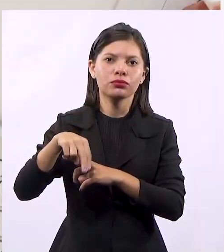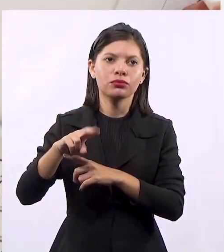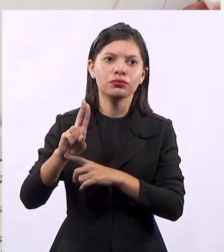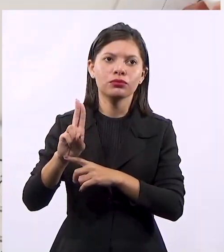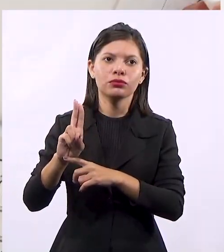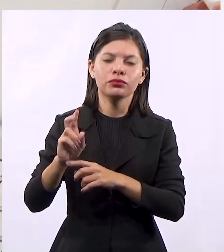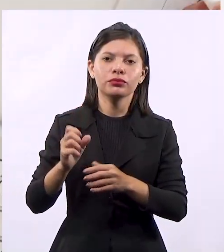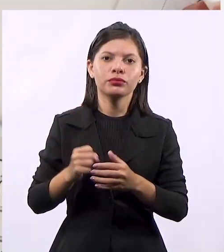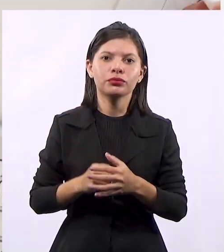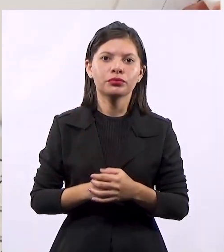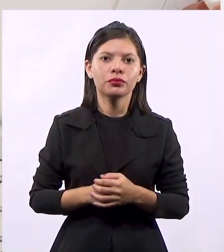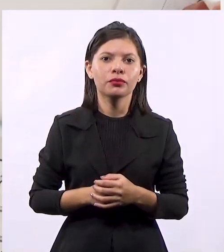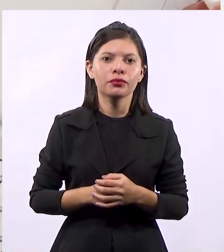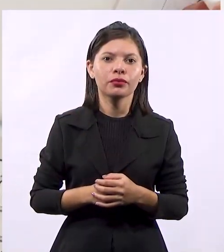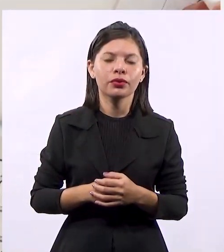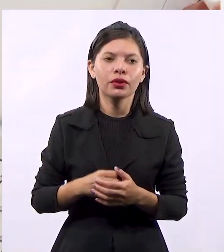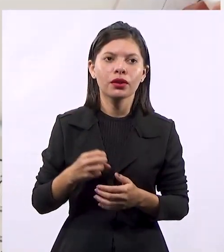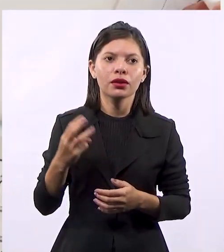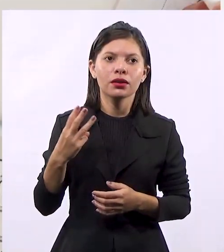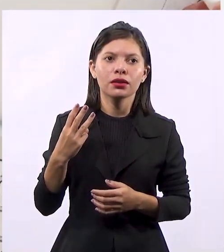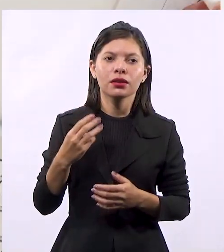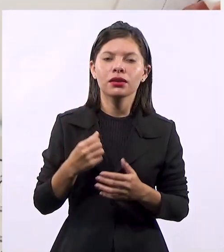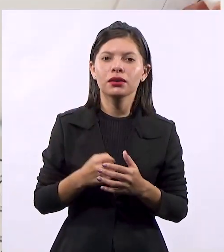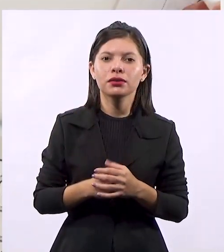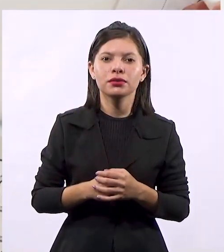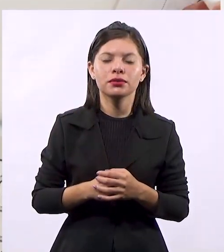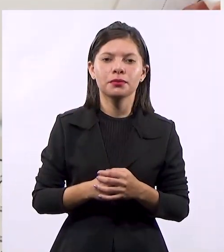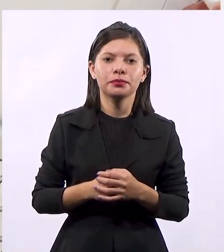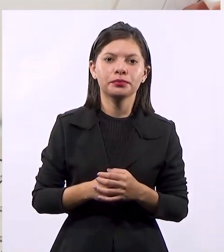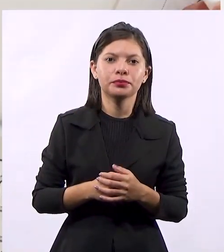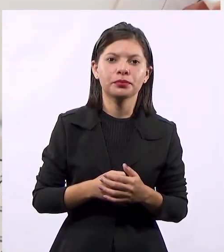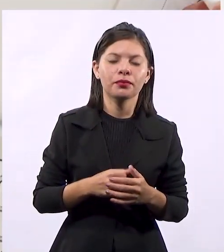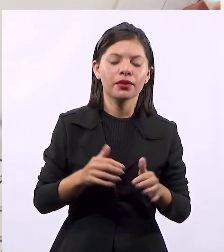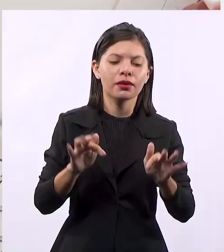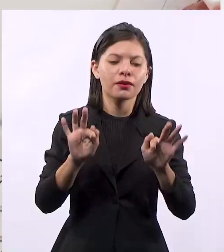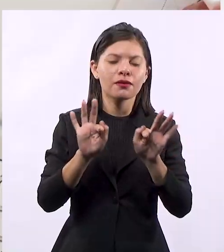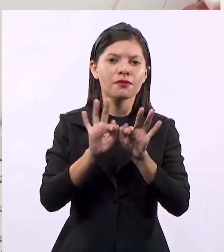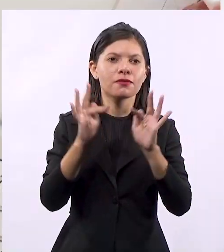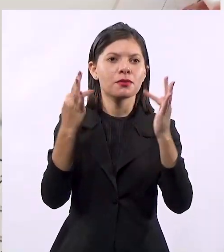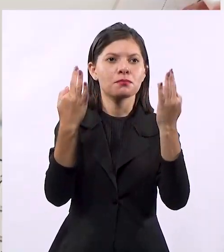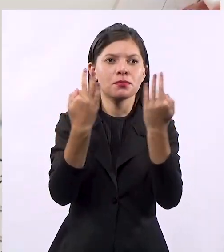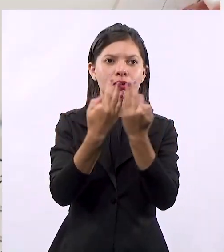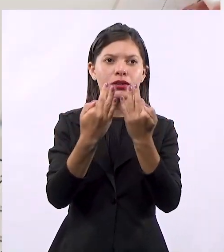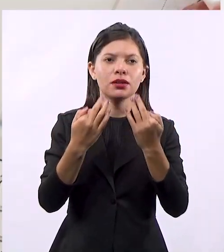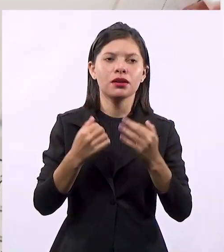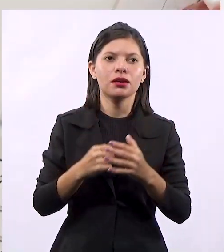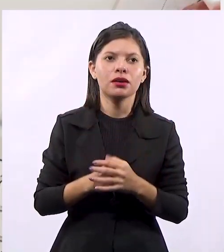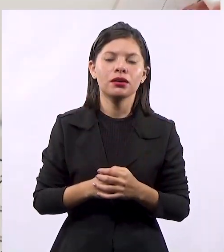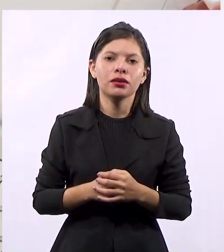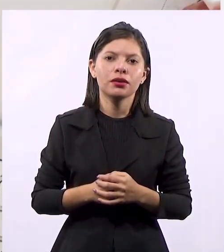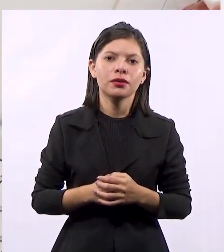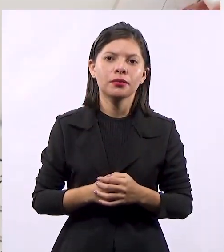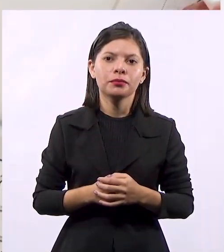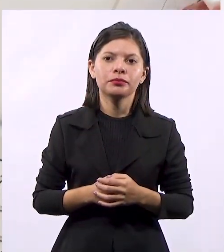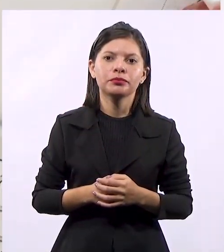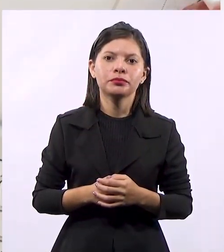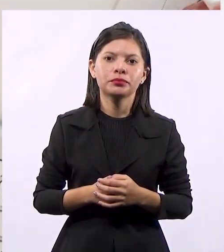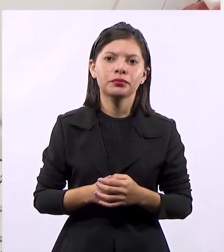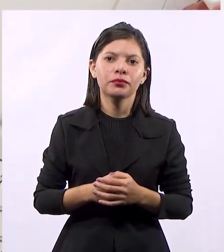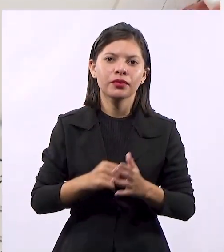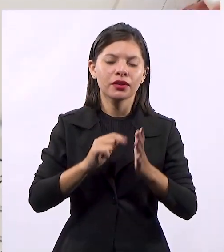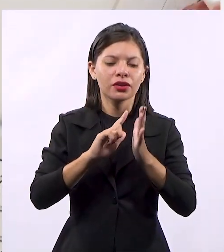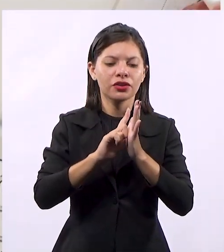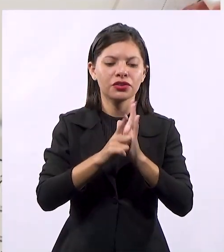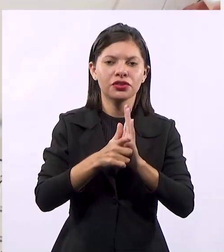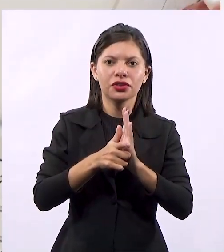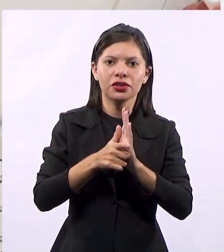entre todas as nações e grupos raciais ou religiosos e coadjuvará as atividades das Nações Unidas em